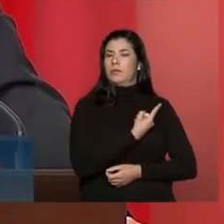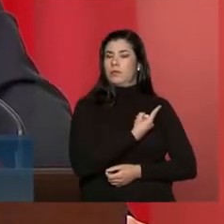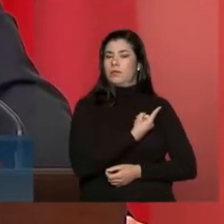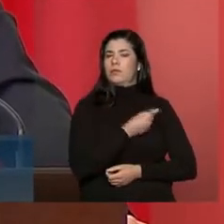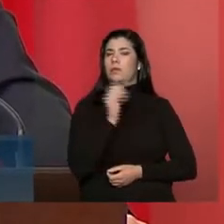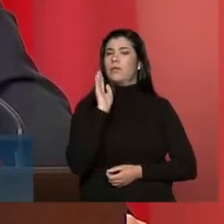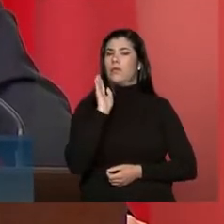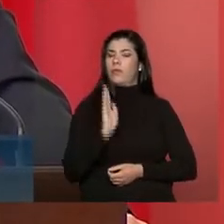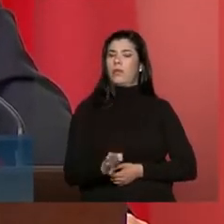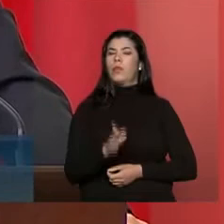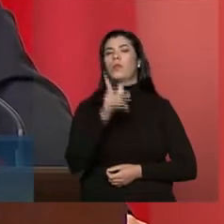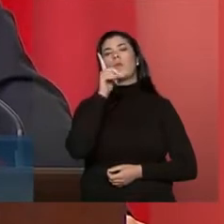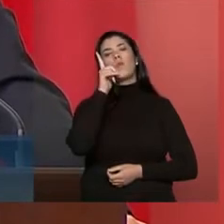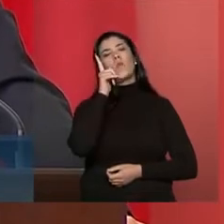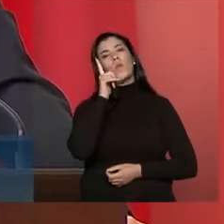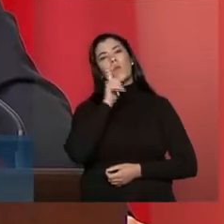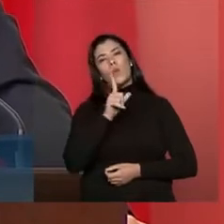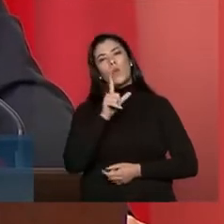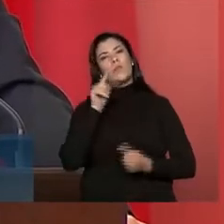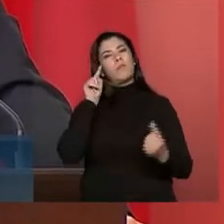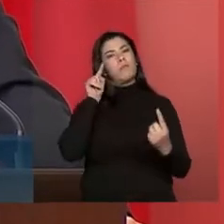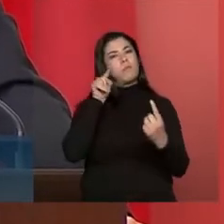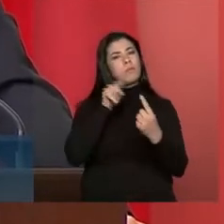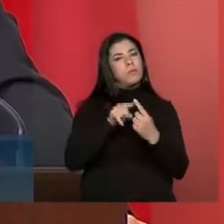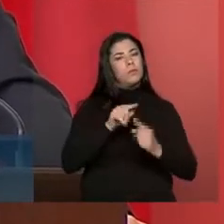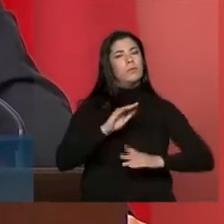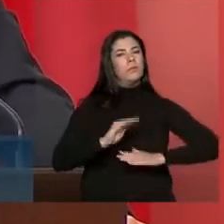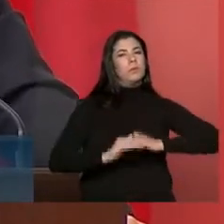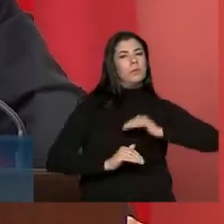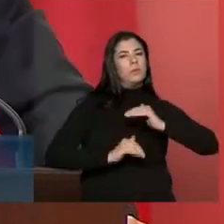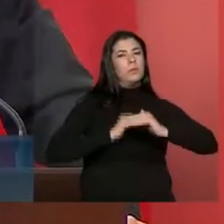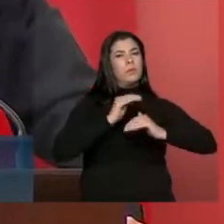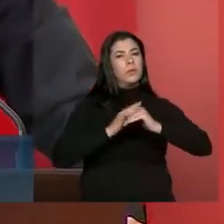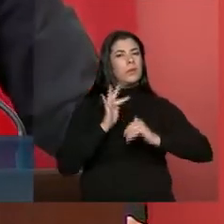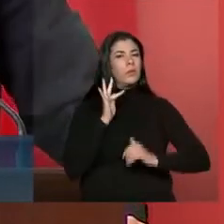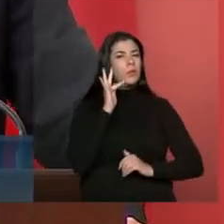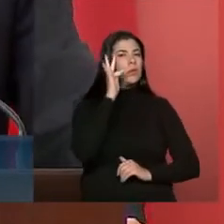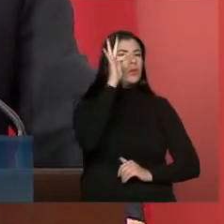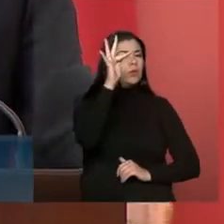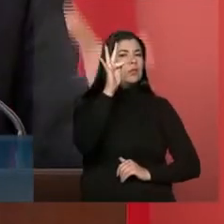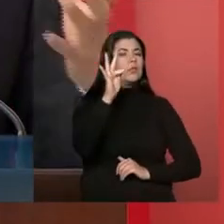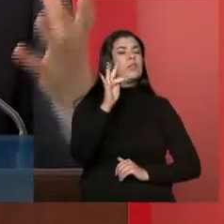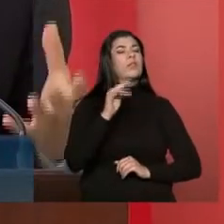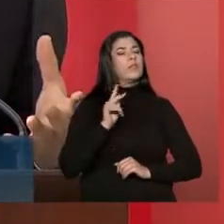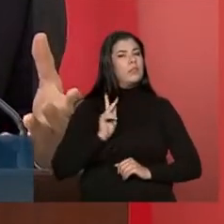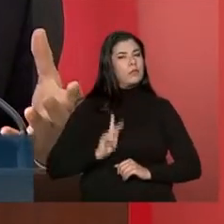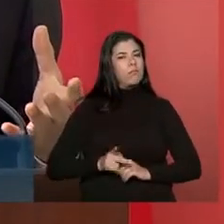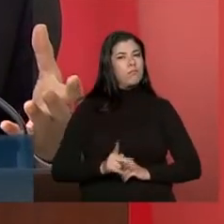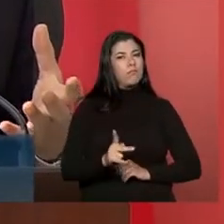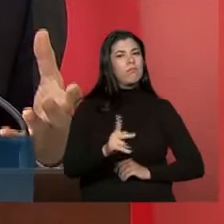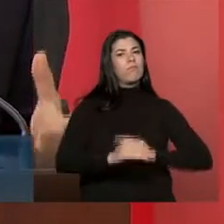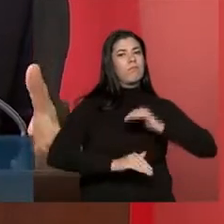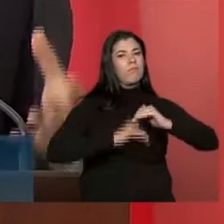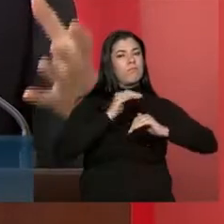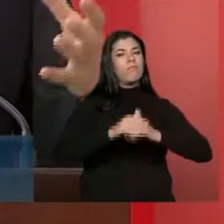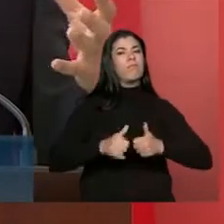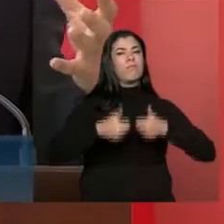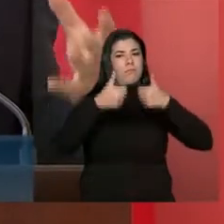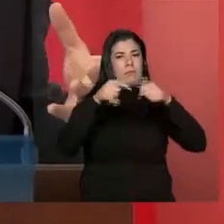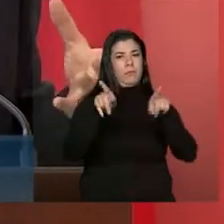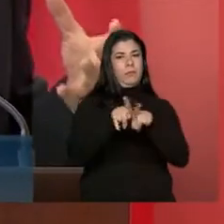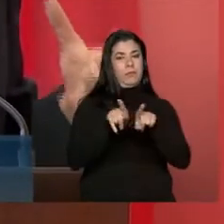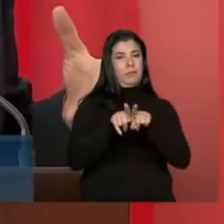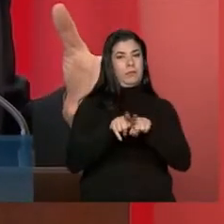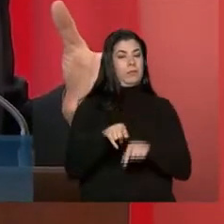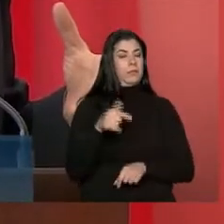já alcançamos muitos frutos nesta perspectiva e vamos obter ainda mais sucessos. E, em